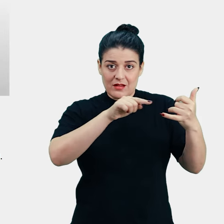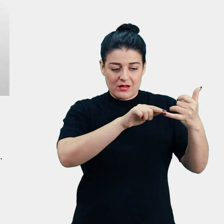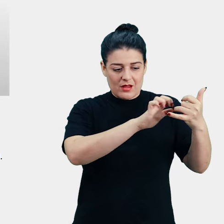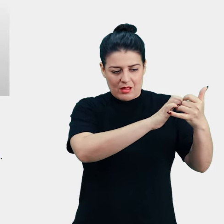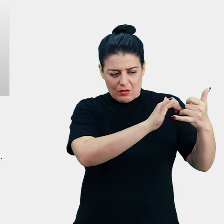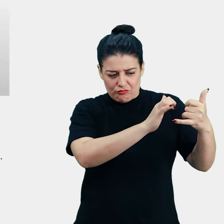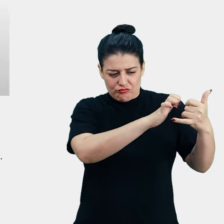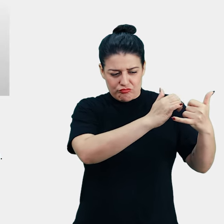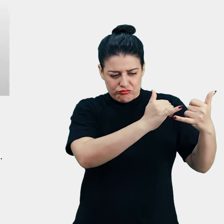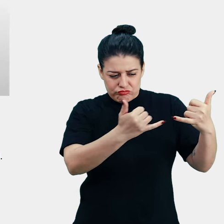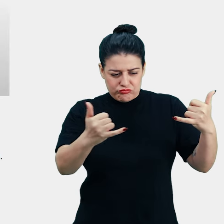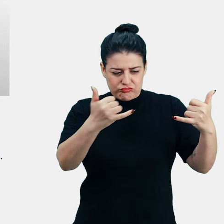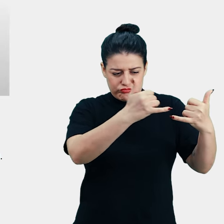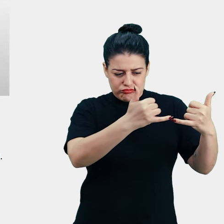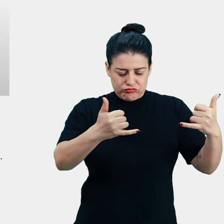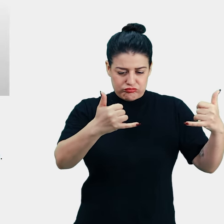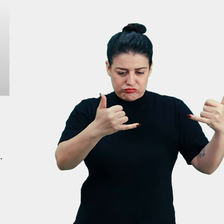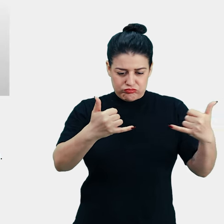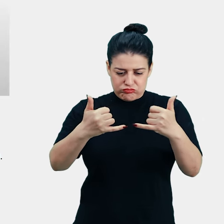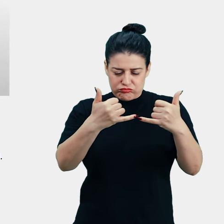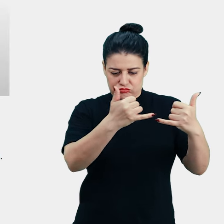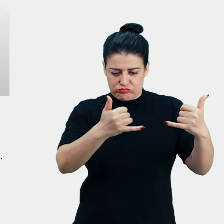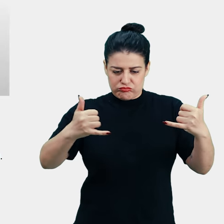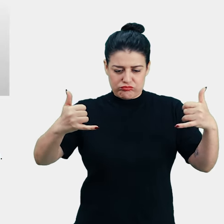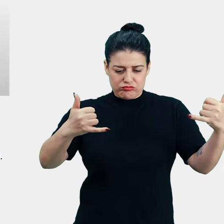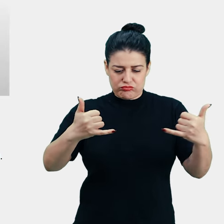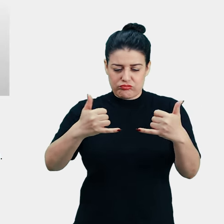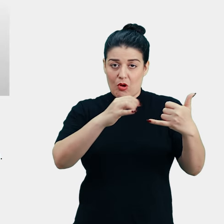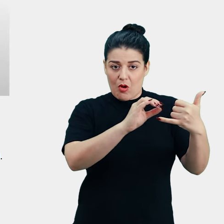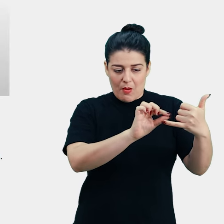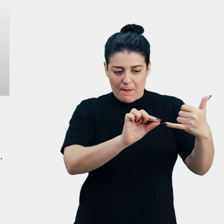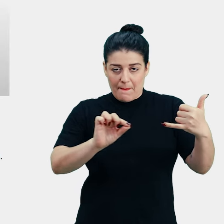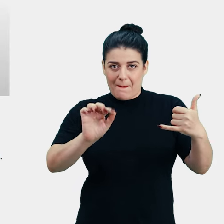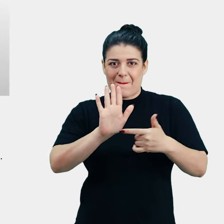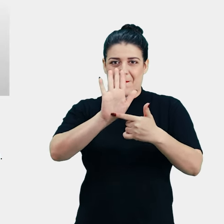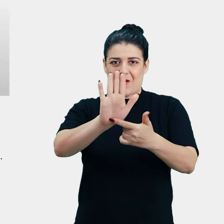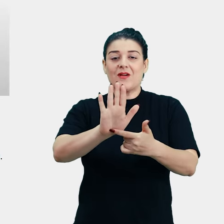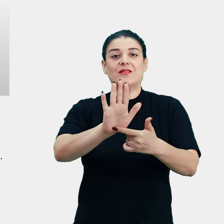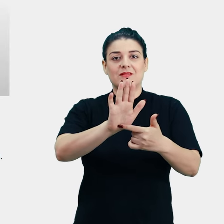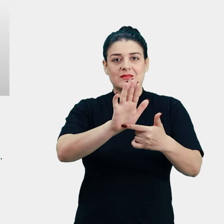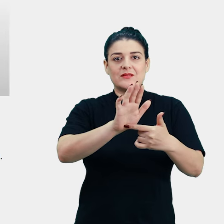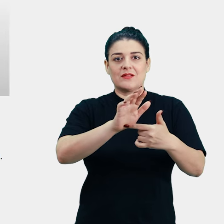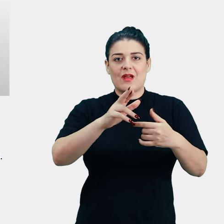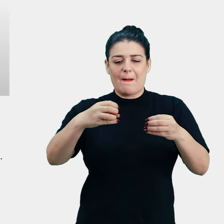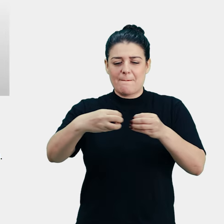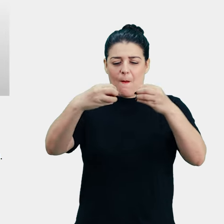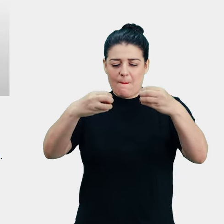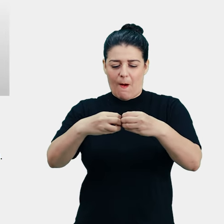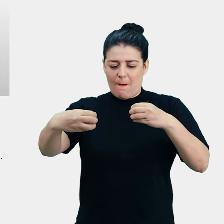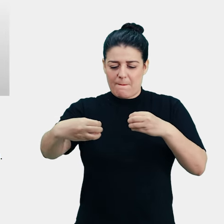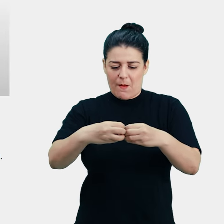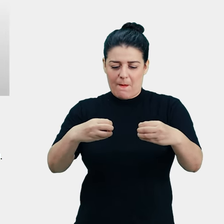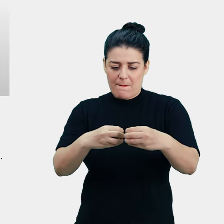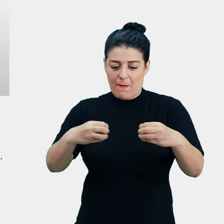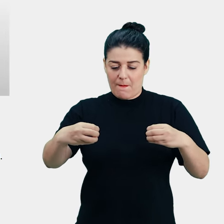está aquecido, tá? E aí, pessoal, esses elétrons aqui, ó, eles vão se repelir, tá?